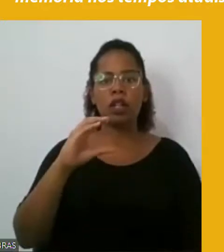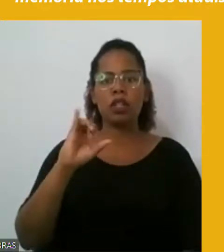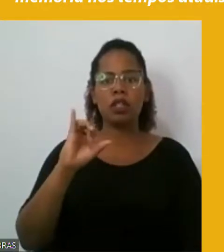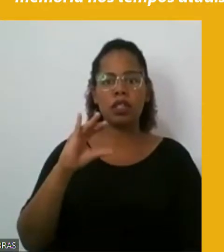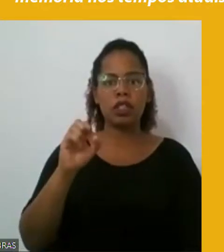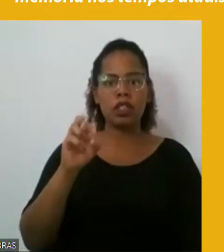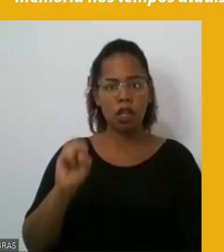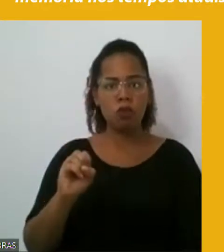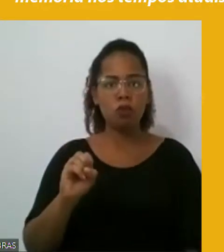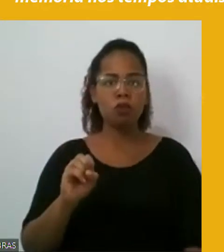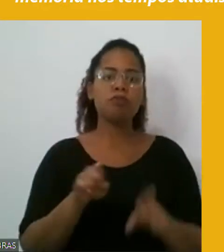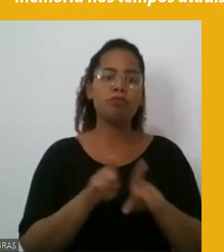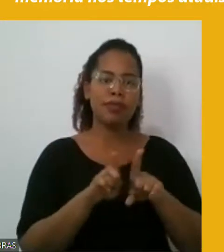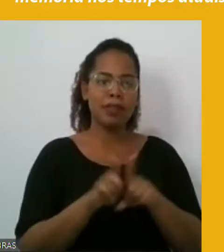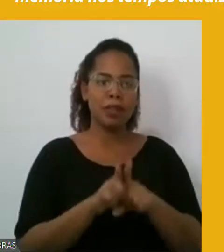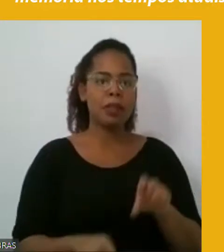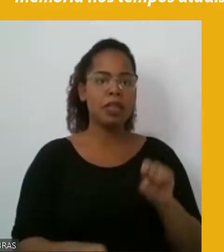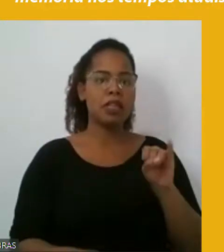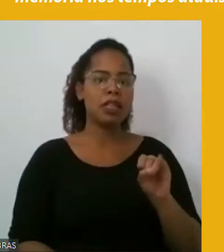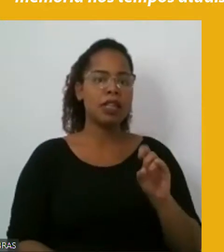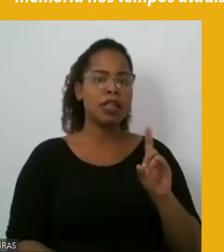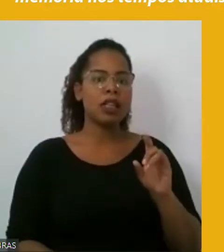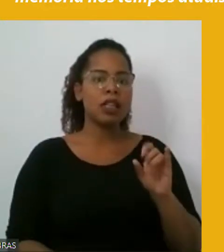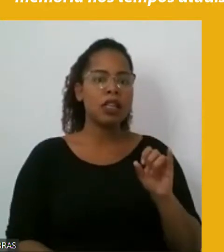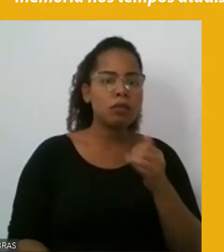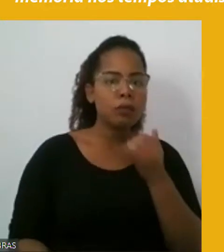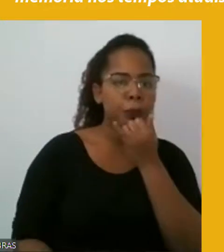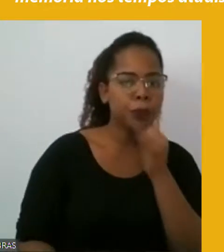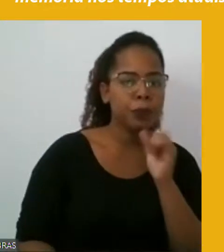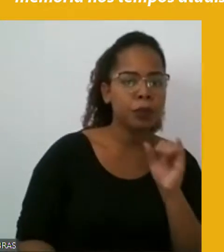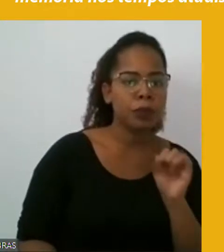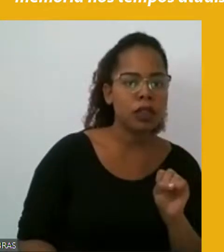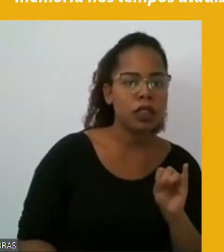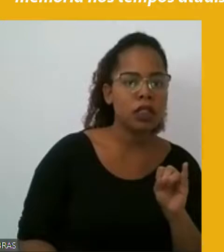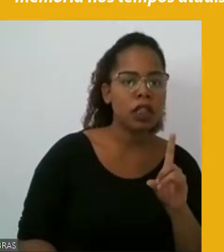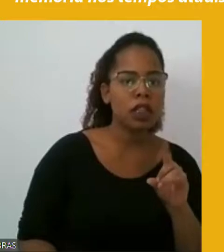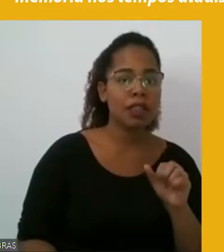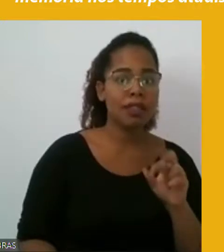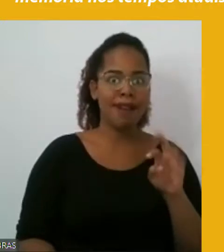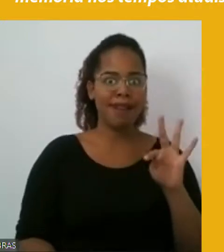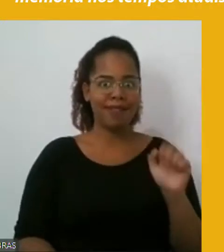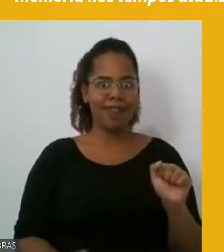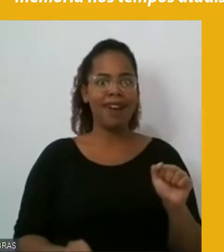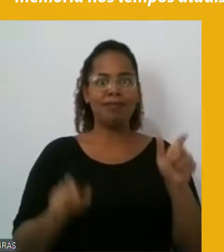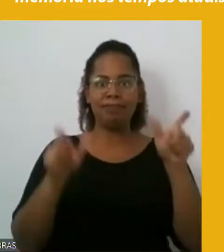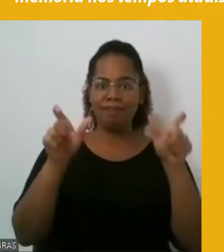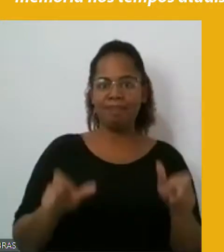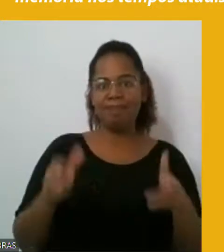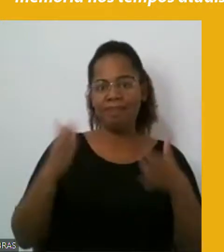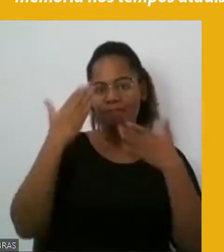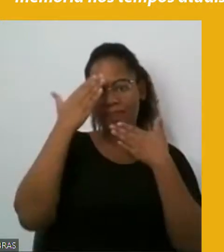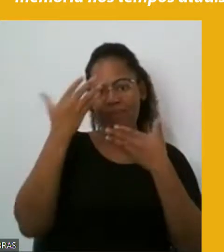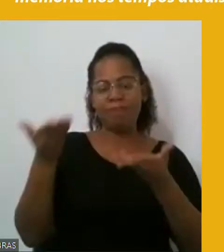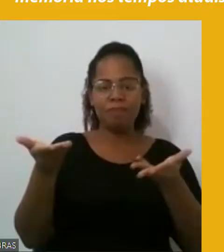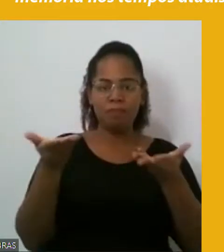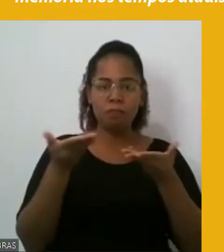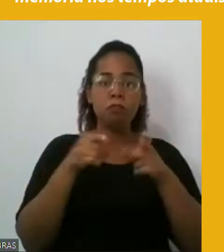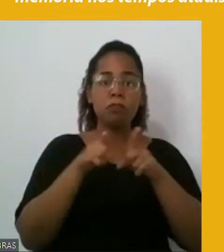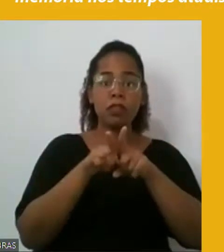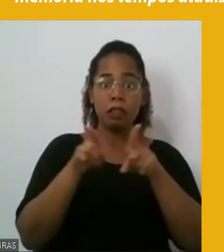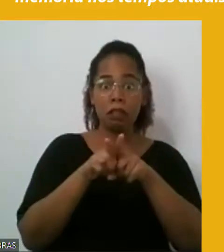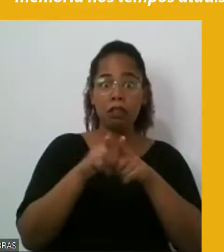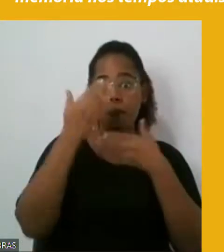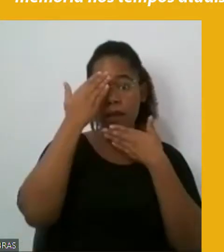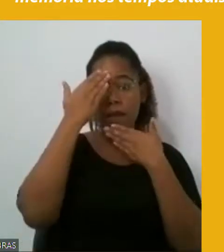Ribeiro, muito obrigado por terem aceitado o nosso convite, e agradecer também as intérpretes de Libras, né,